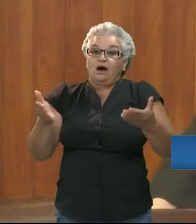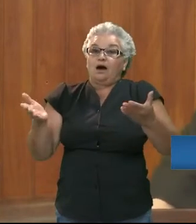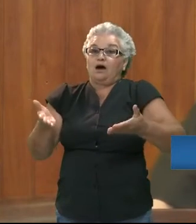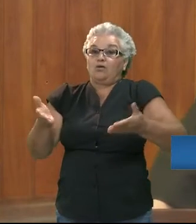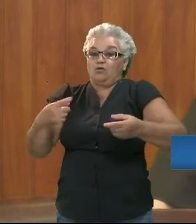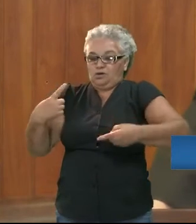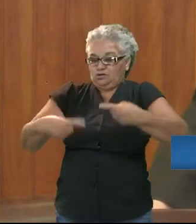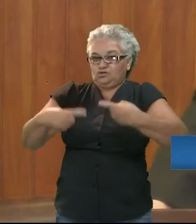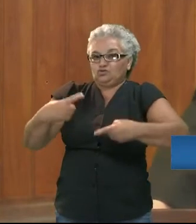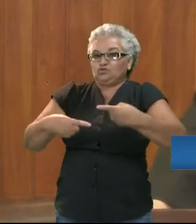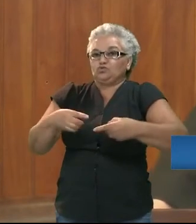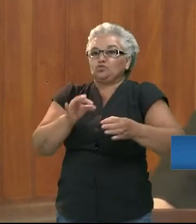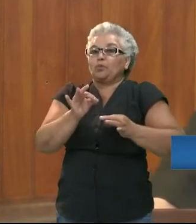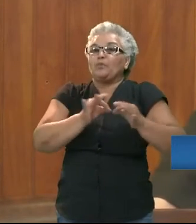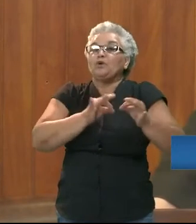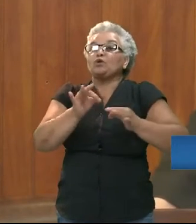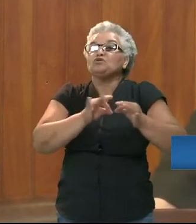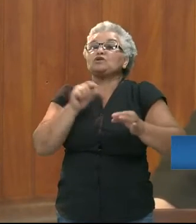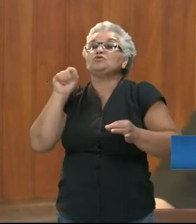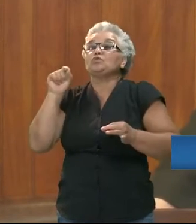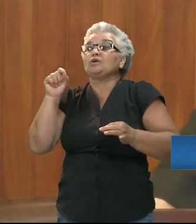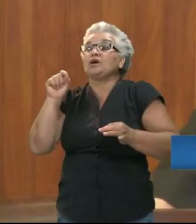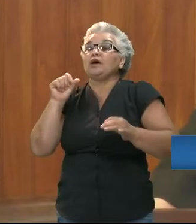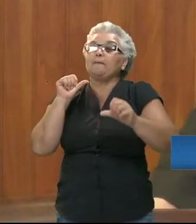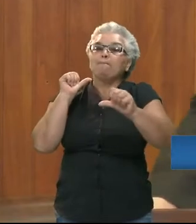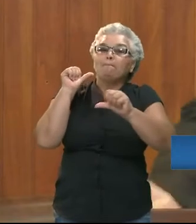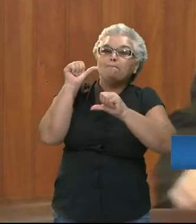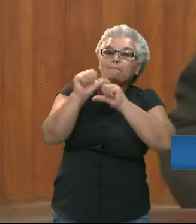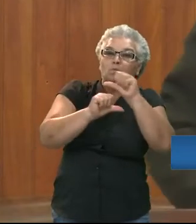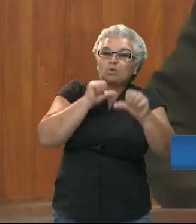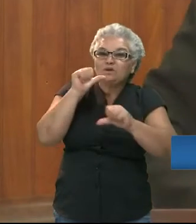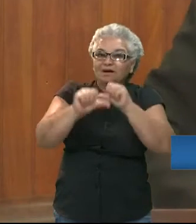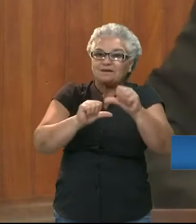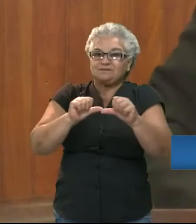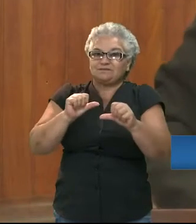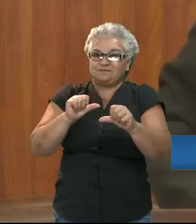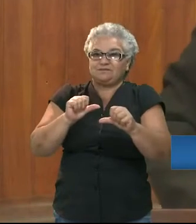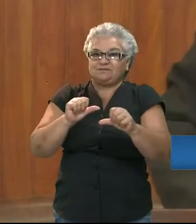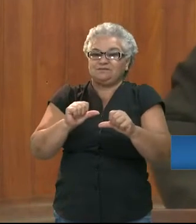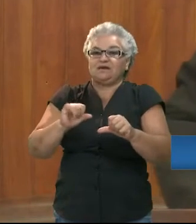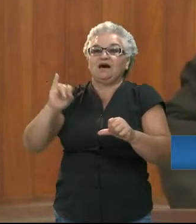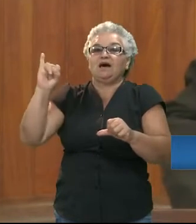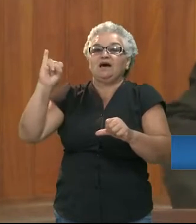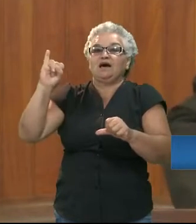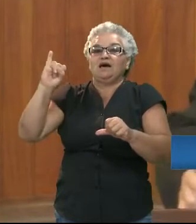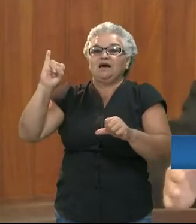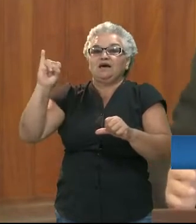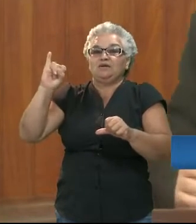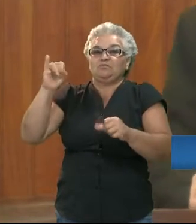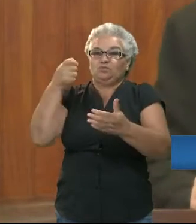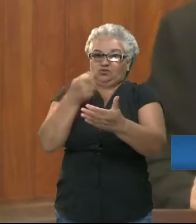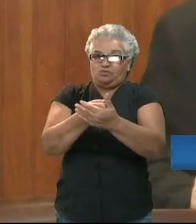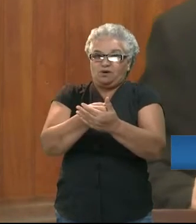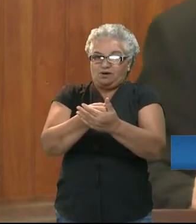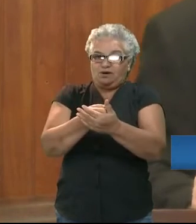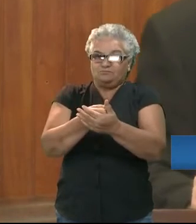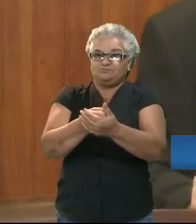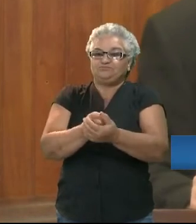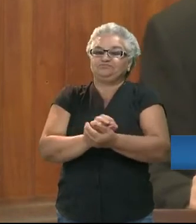de alteração do índice do IGPM para o índice em questão IPCA, não